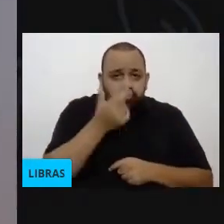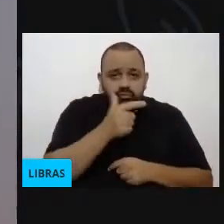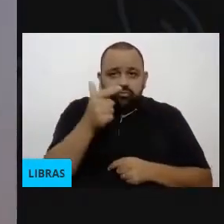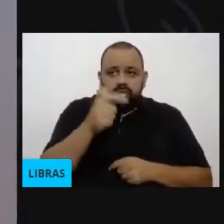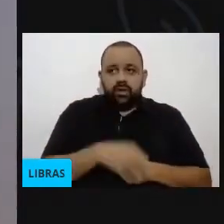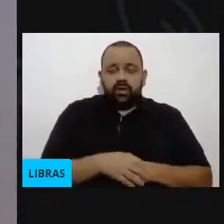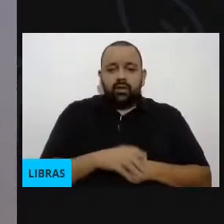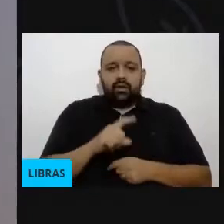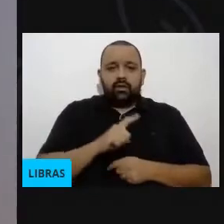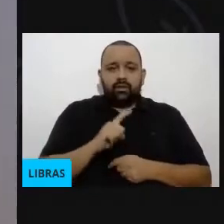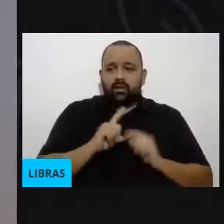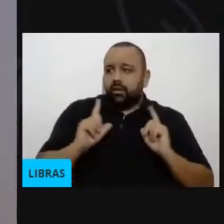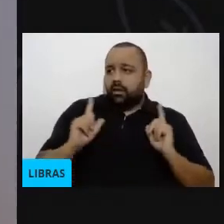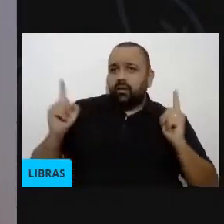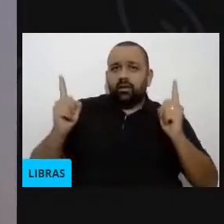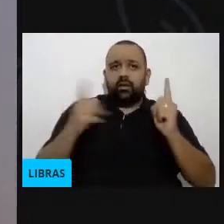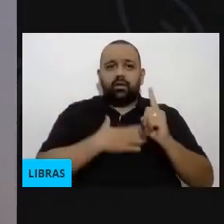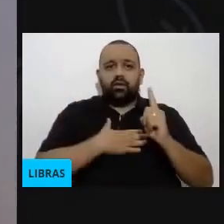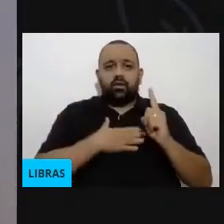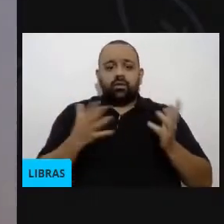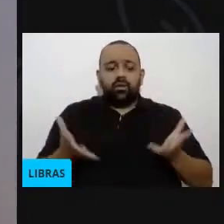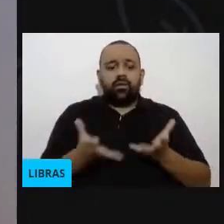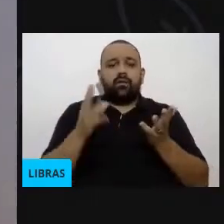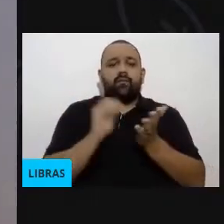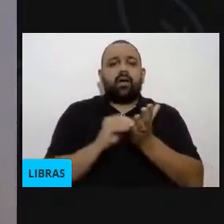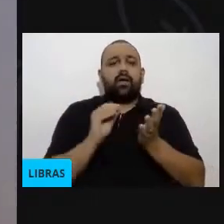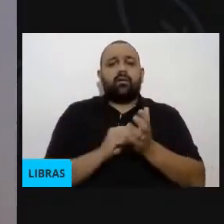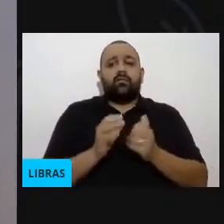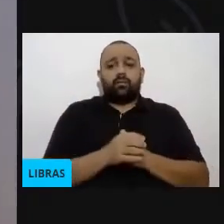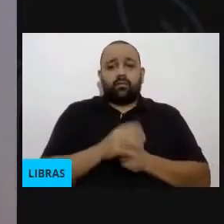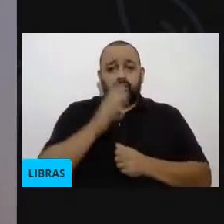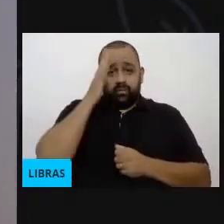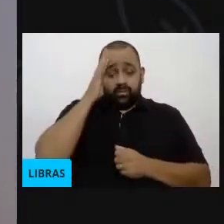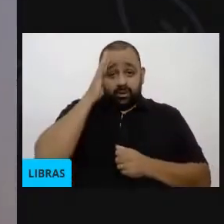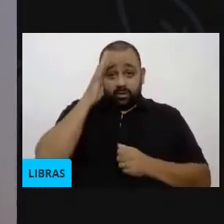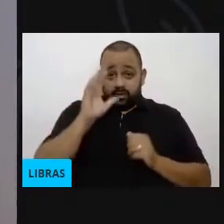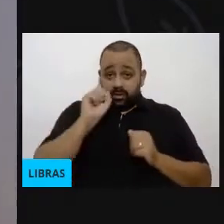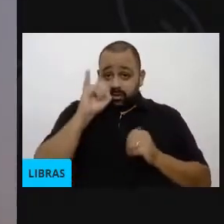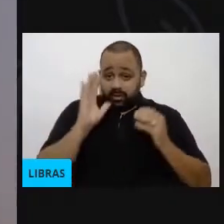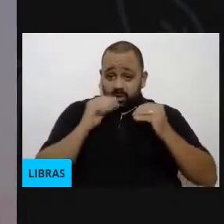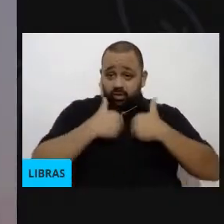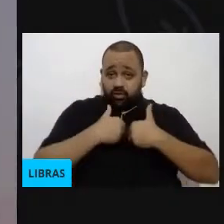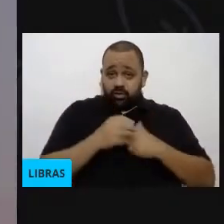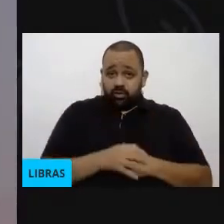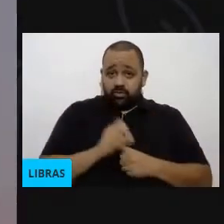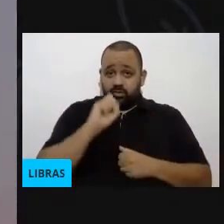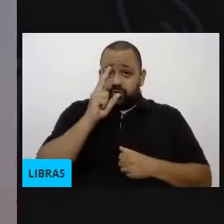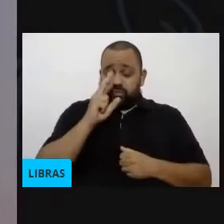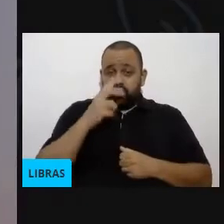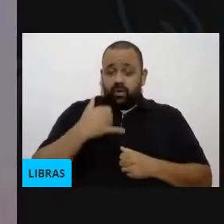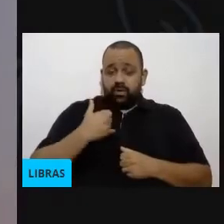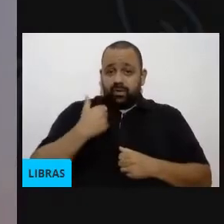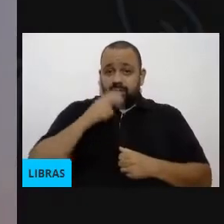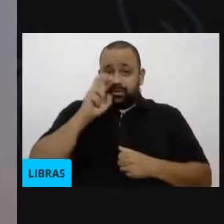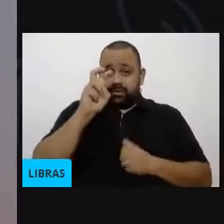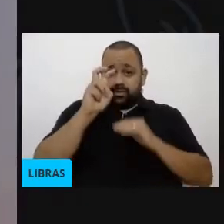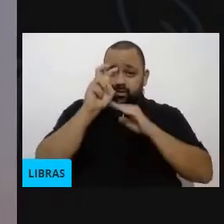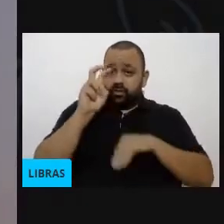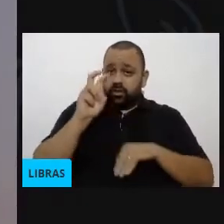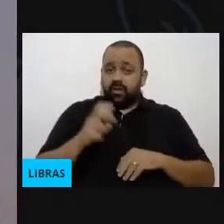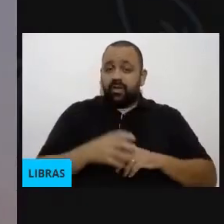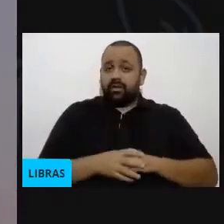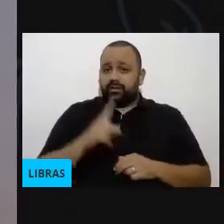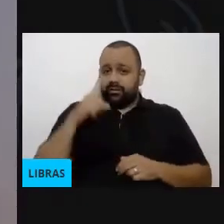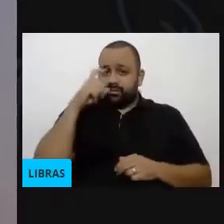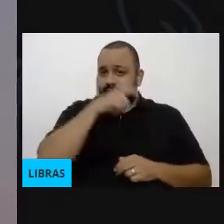coisas que você gosta, é muito difícil você manter a motivação. Imagina para uma criança com autismo, ou para uma criança abaixo de 5 anos.